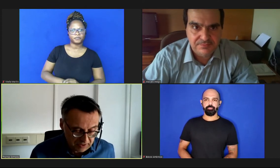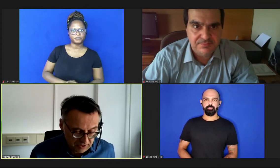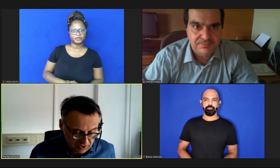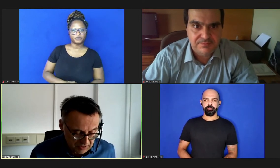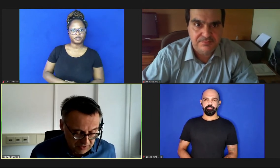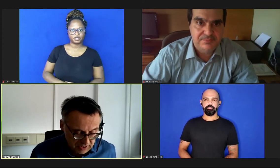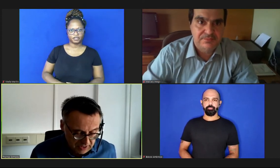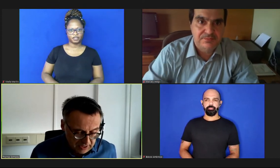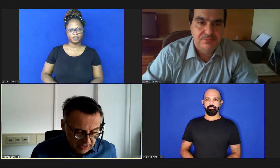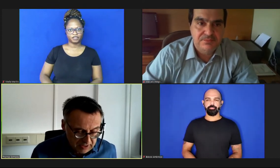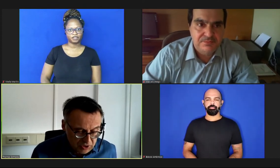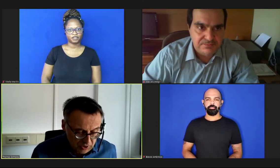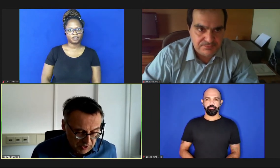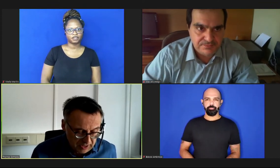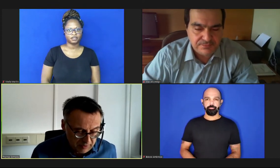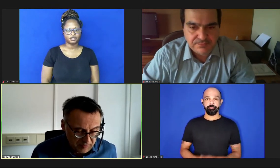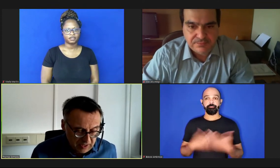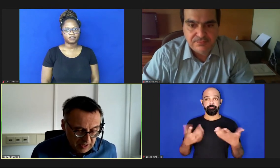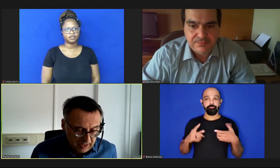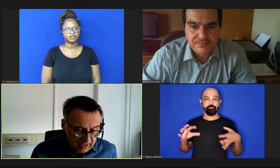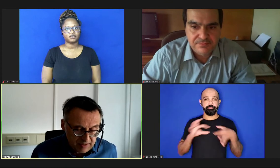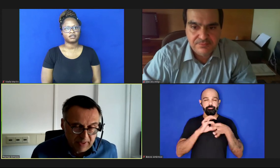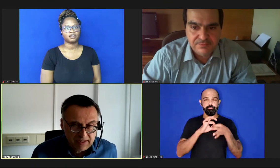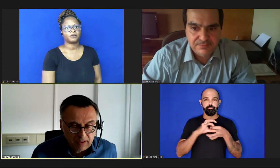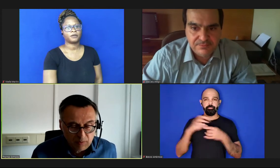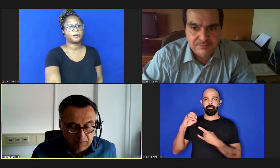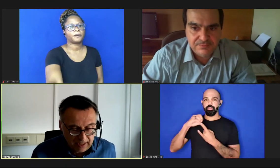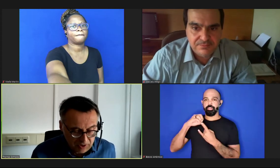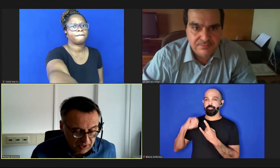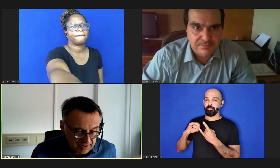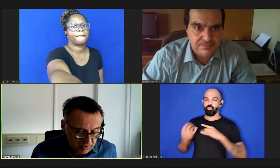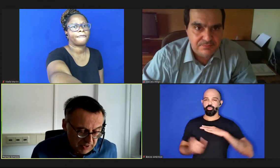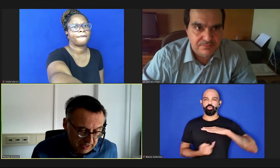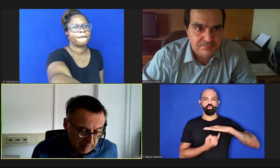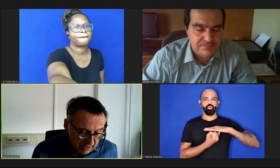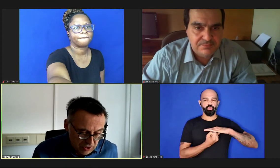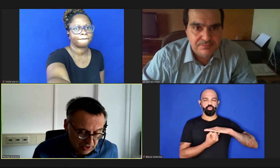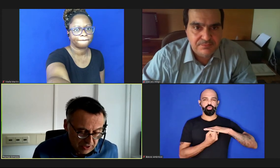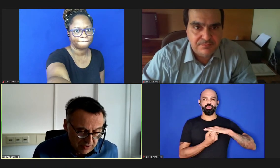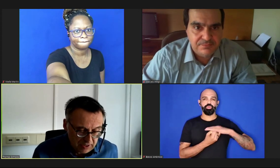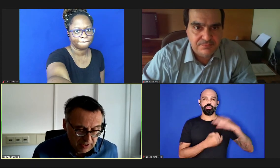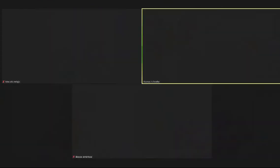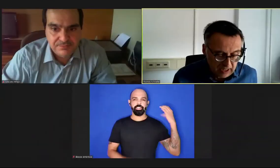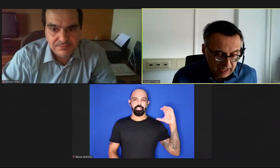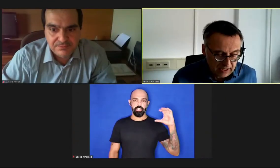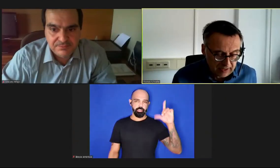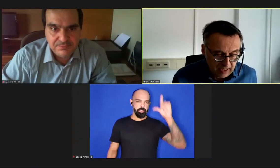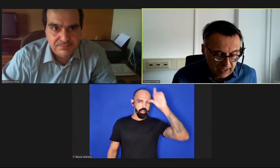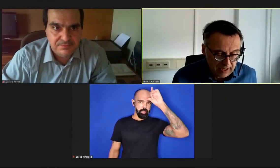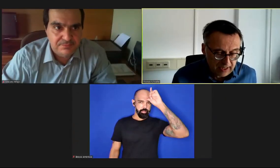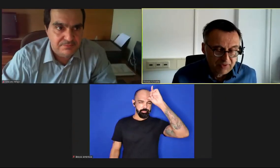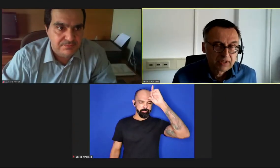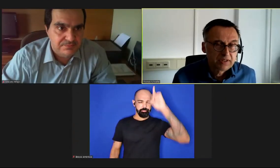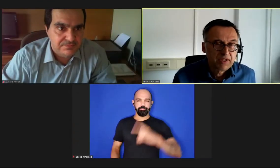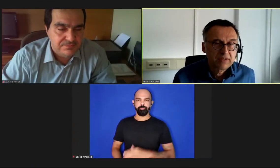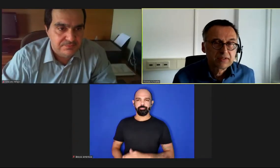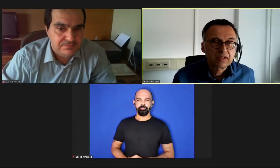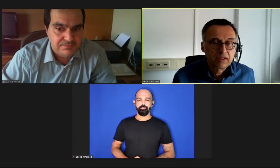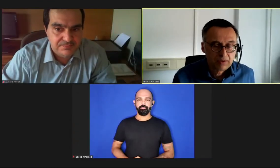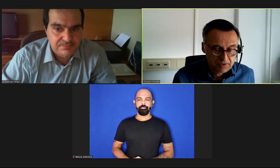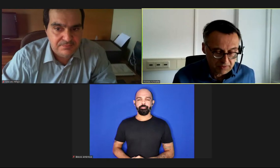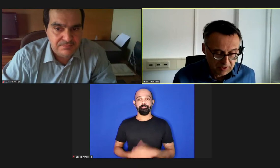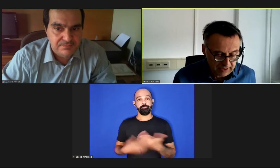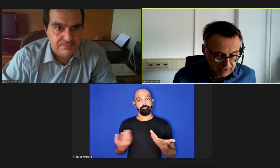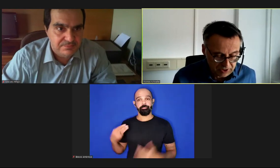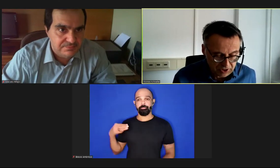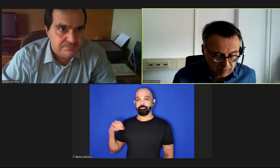relações entre a Fiocruz e instituições científicas da Alemanha. Como Marcelo Pelágio já